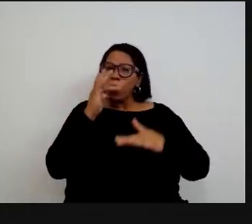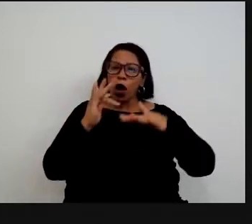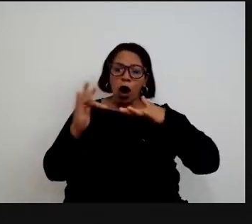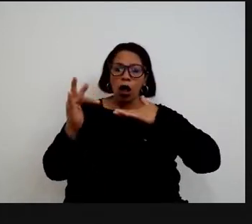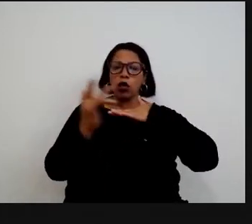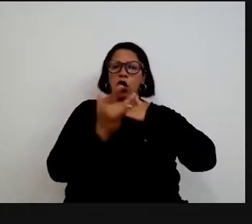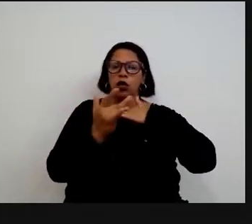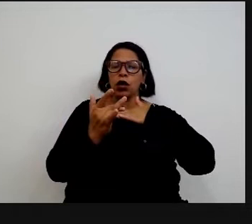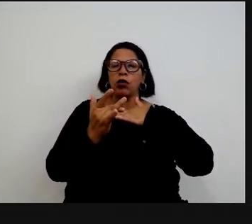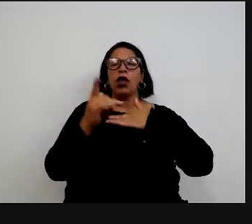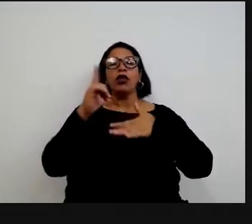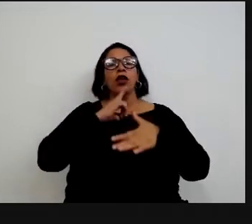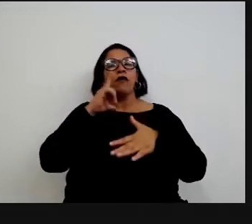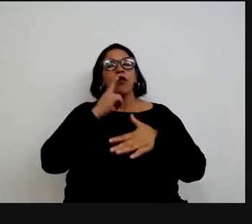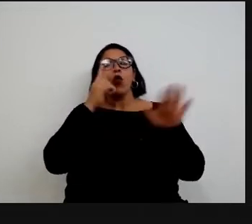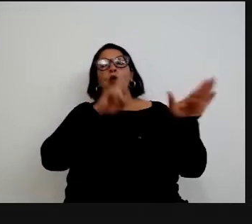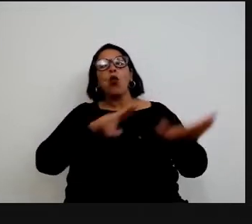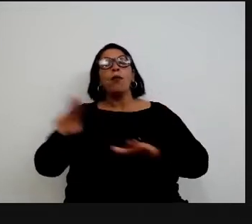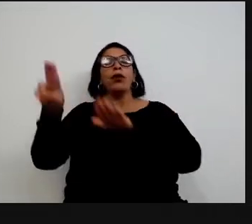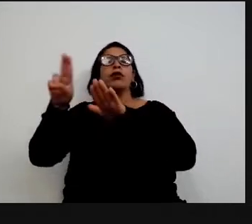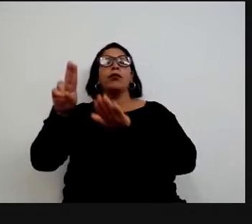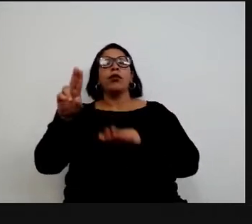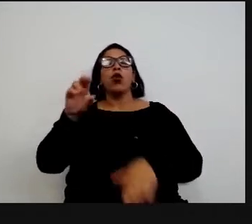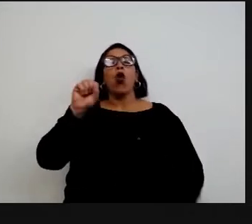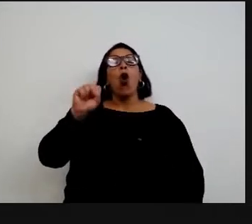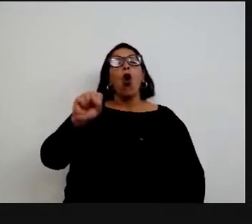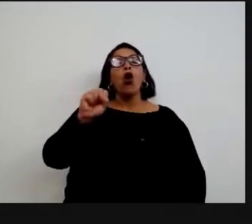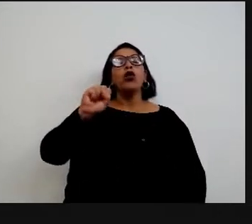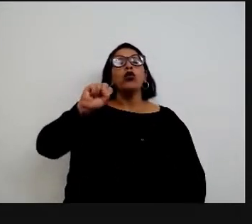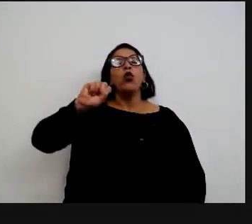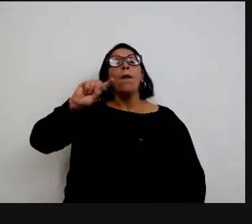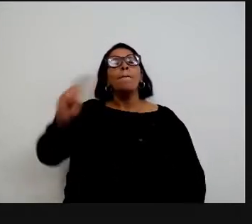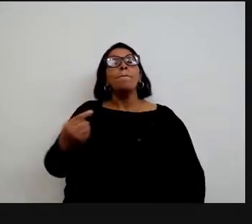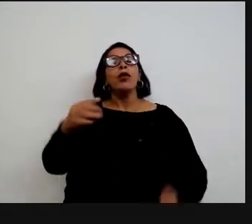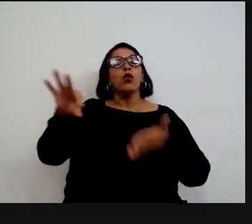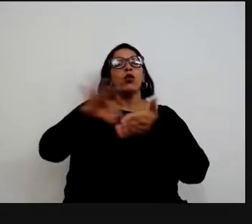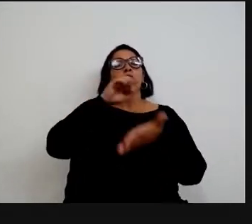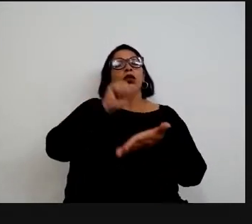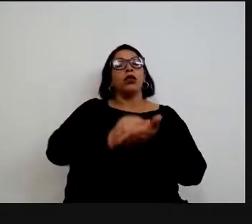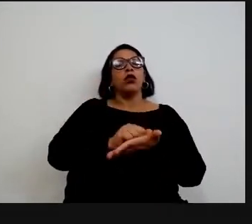social, nós tivemos, em menos de uma semana, 8.000 inscrições